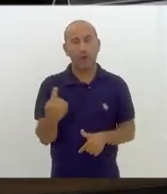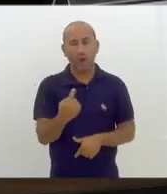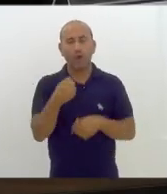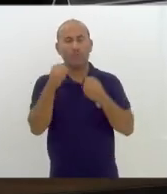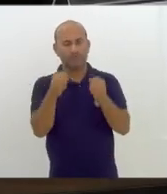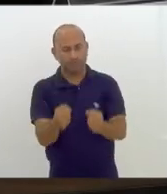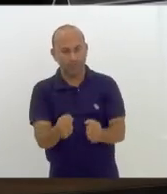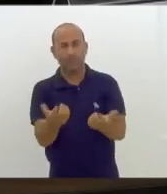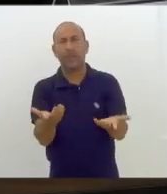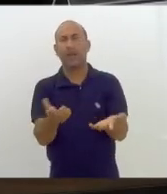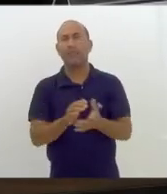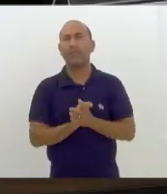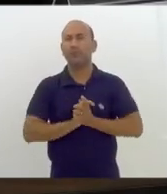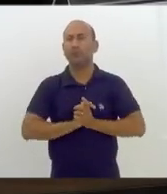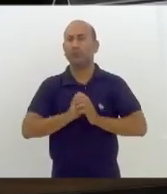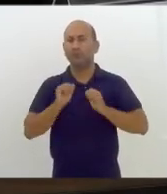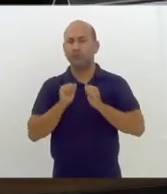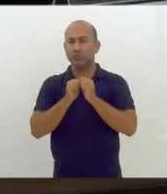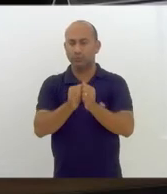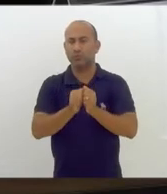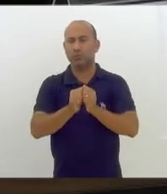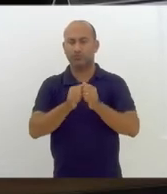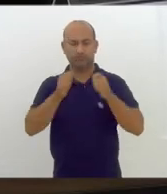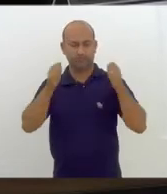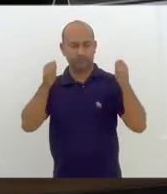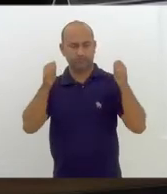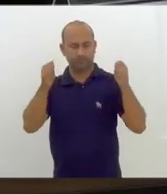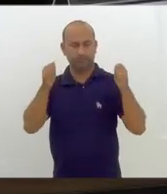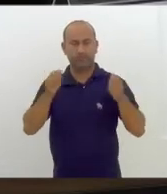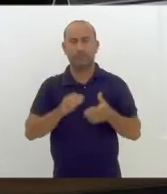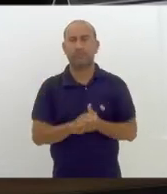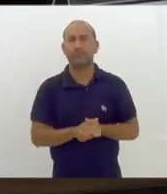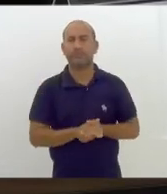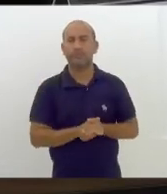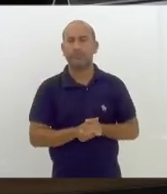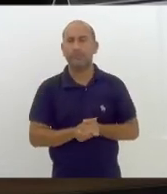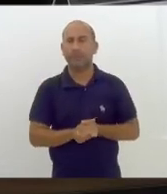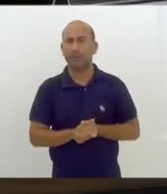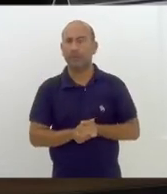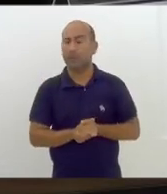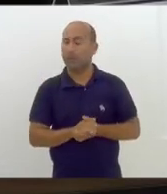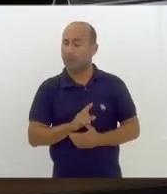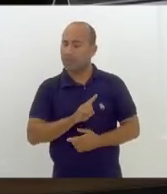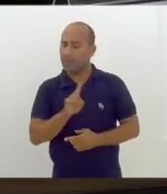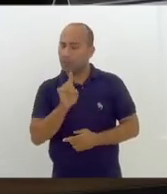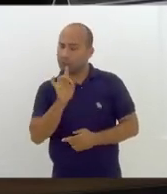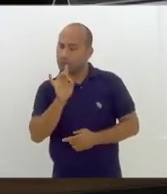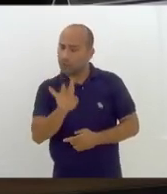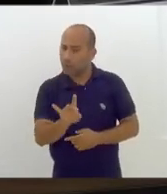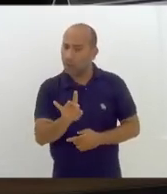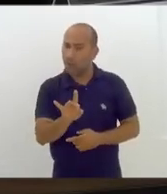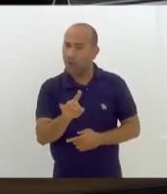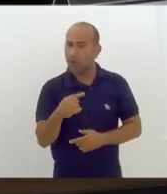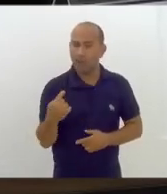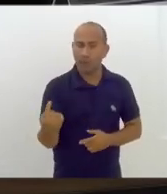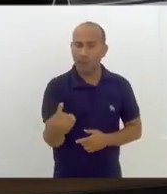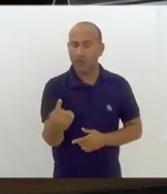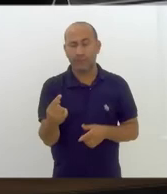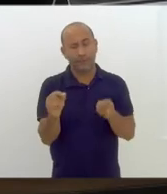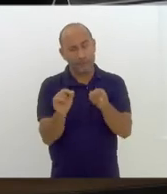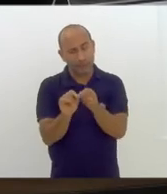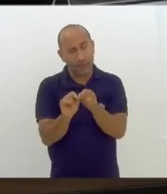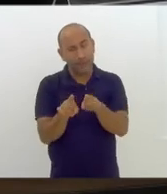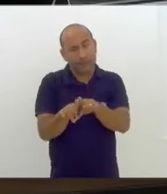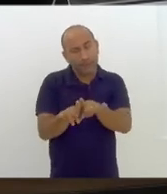podemos levantar esta causa. E não só no que nós fazemos, mas no